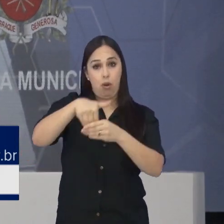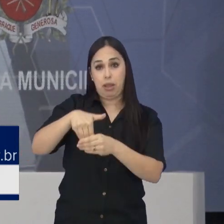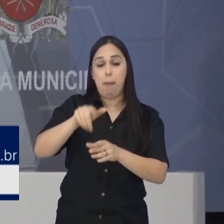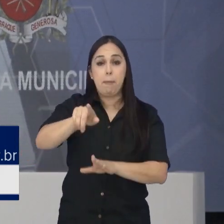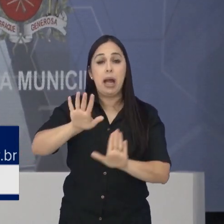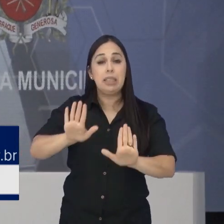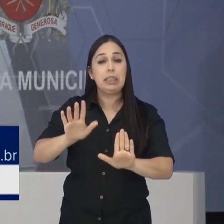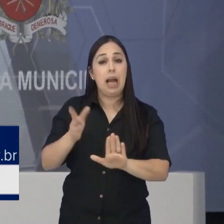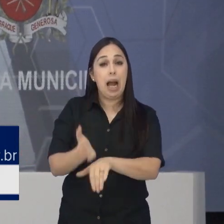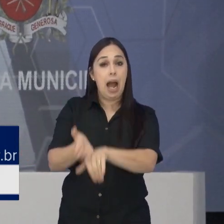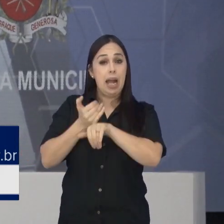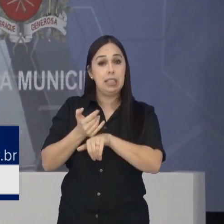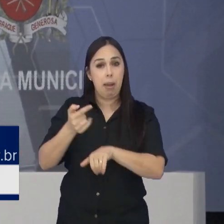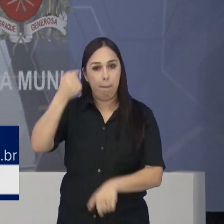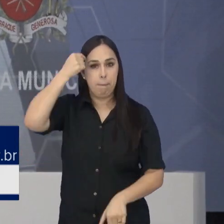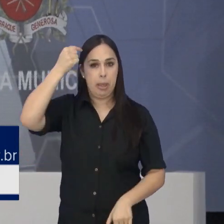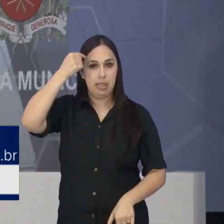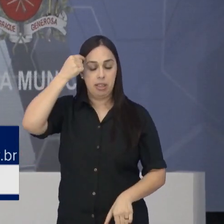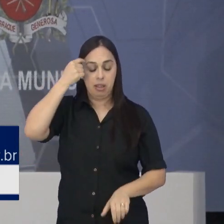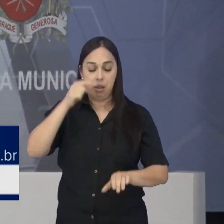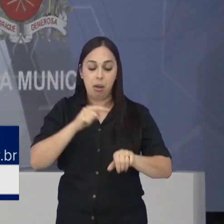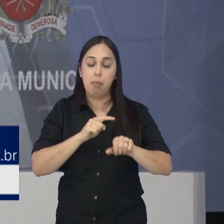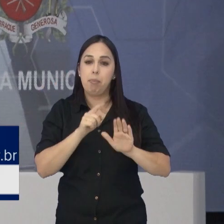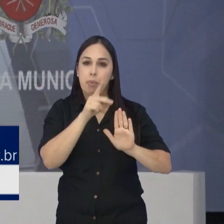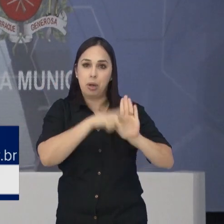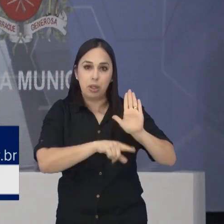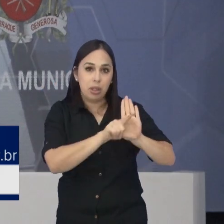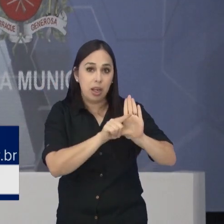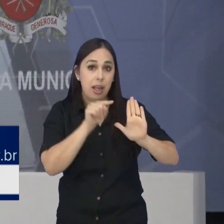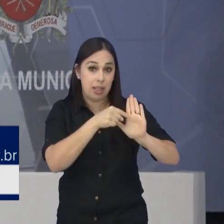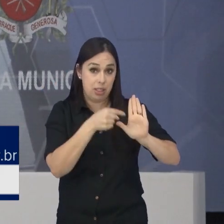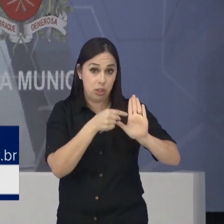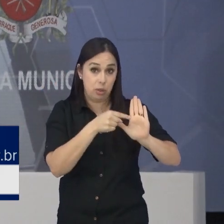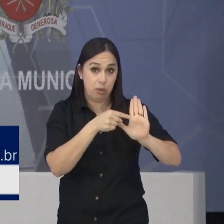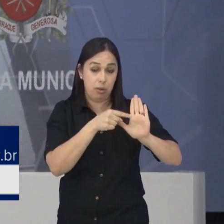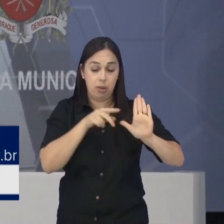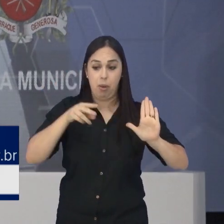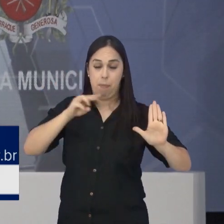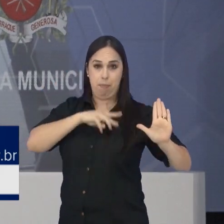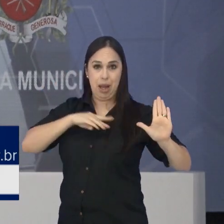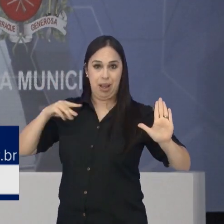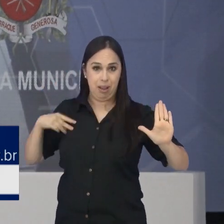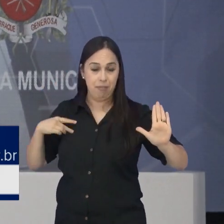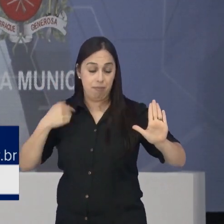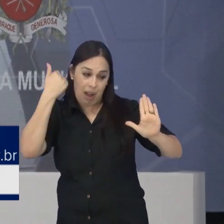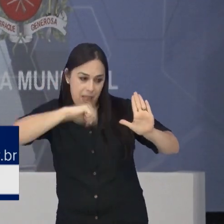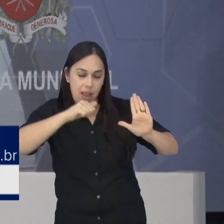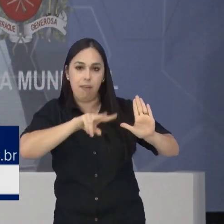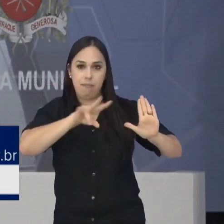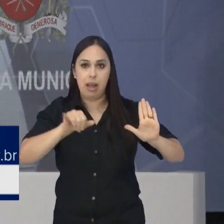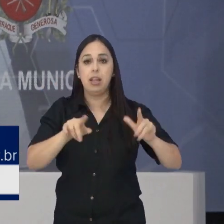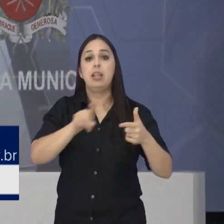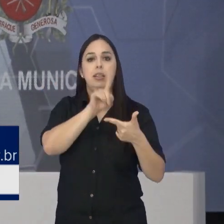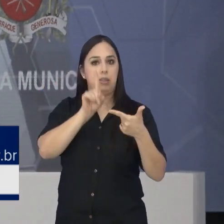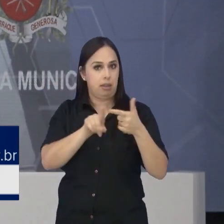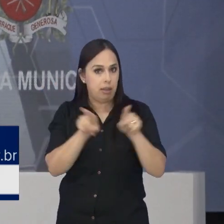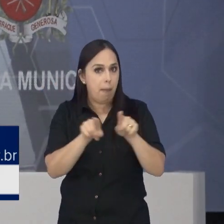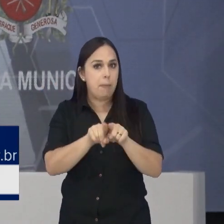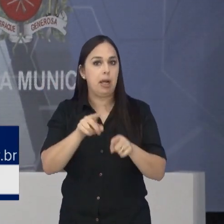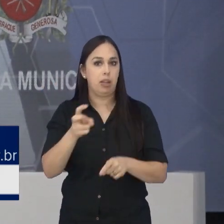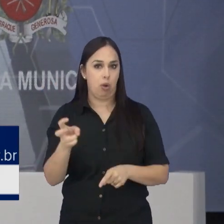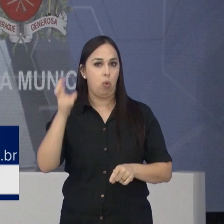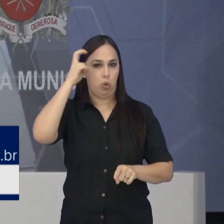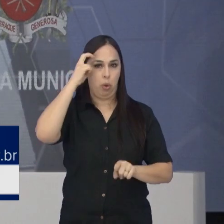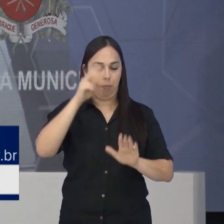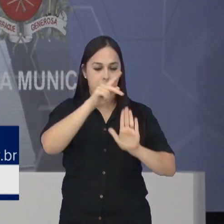pensa bem, porque isso daqui vai ser analisado pelo Tribunal de Contas, assim como toda essa história da cultura que nós votamos agora há